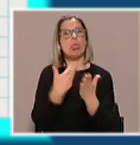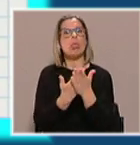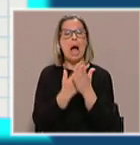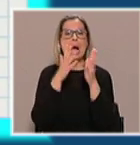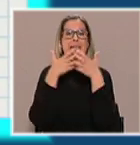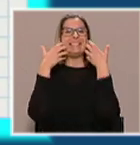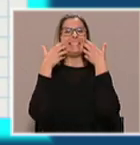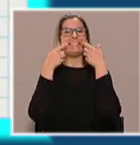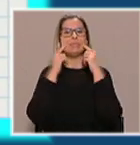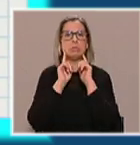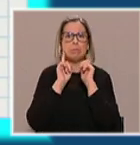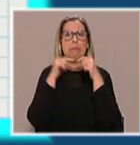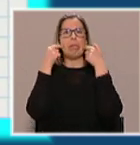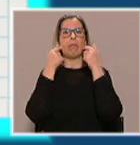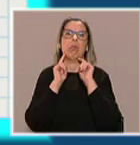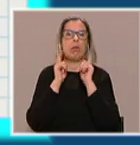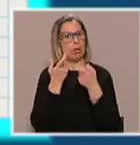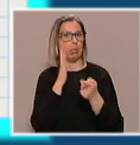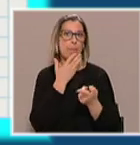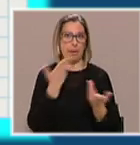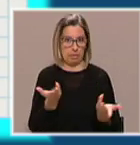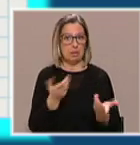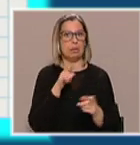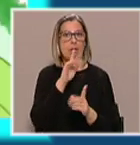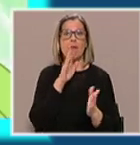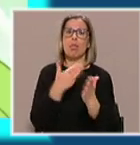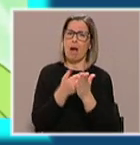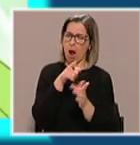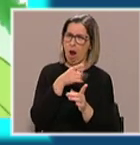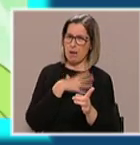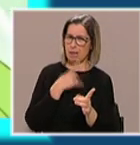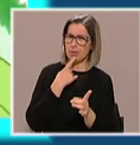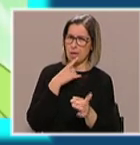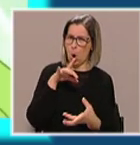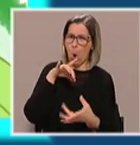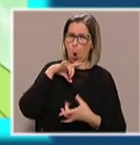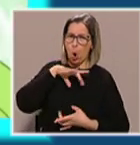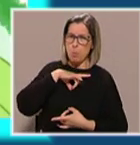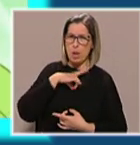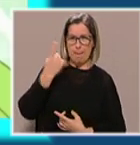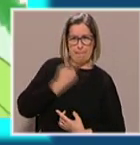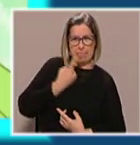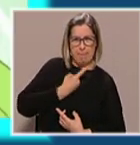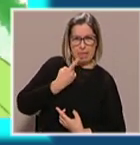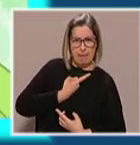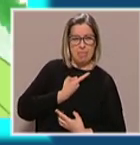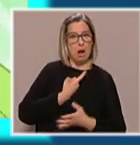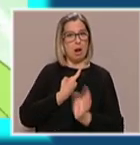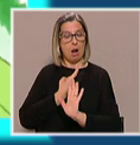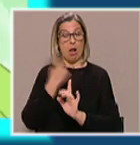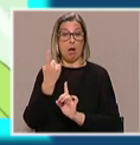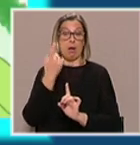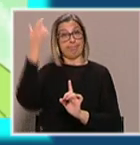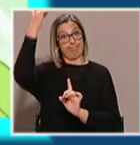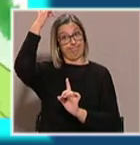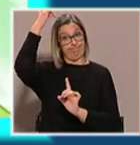não quer dizer que as hormonas têm um poder ilimitado sobre nós. Frequentemente comandam o nosso comportamento, tornando-nos escravos